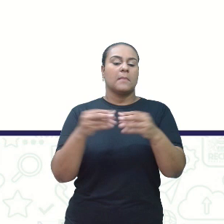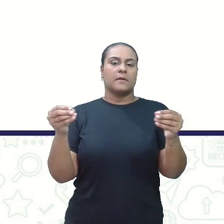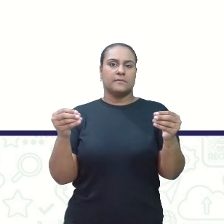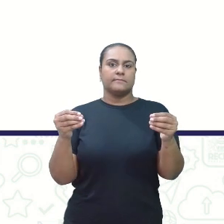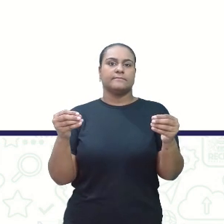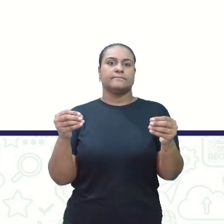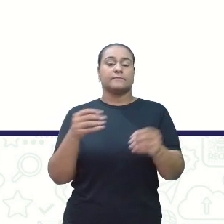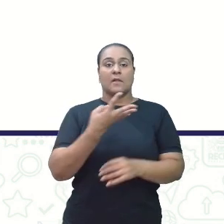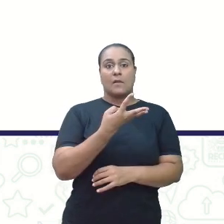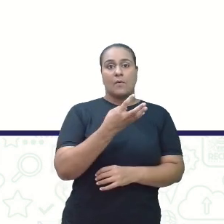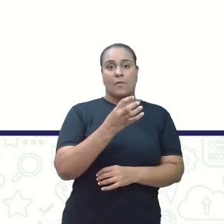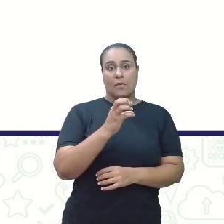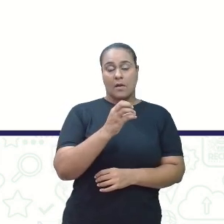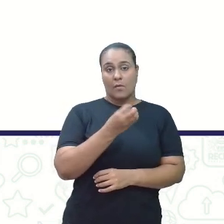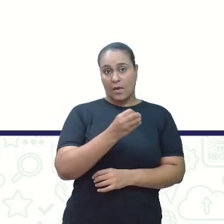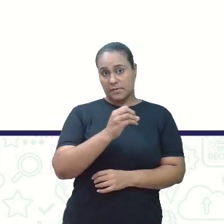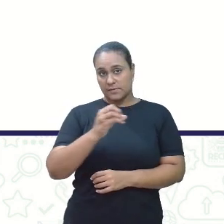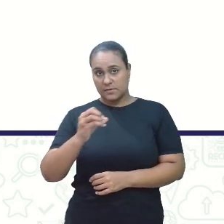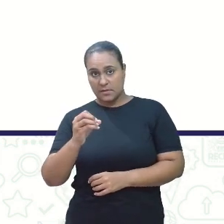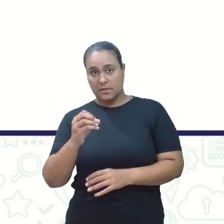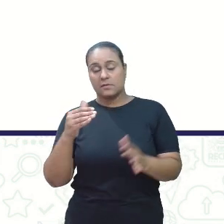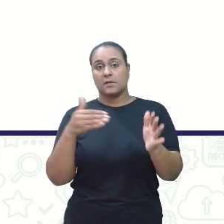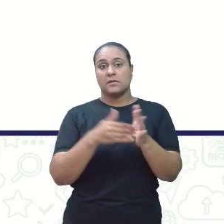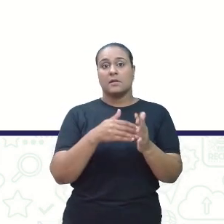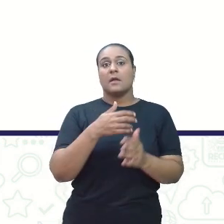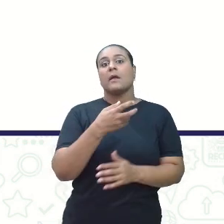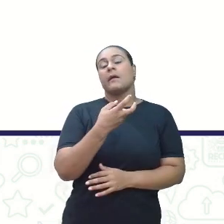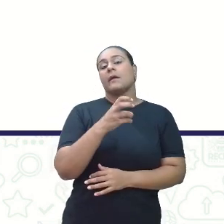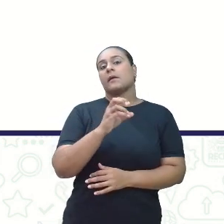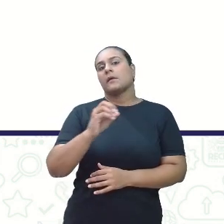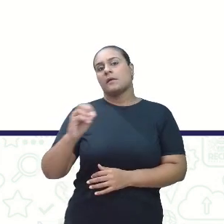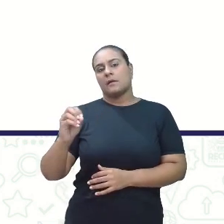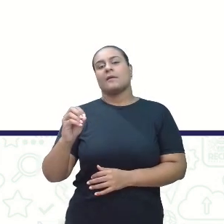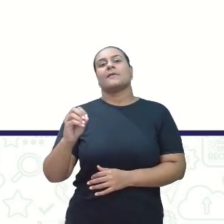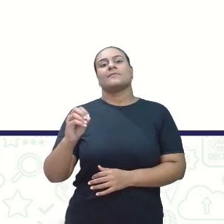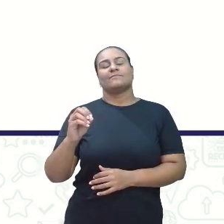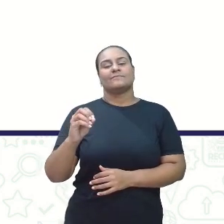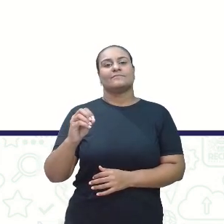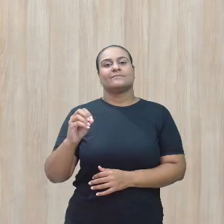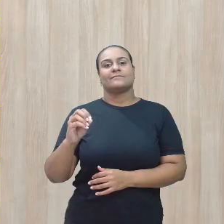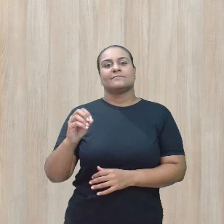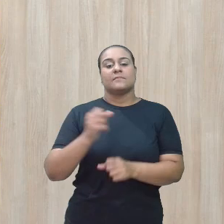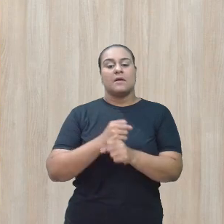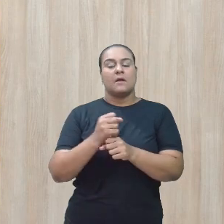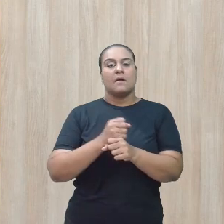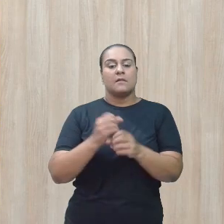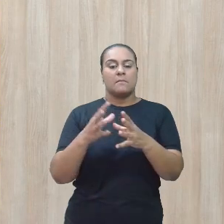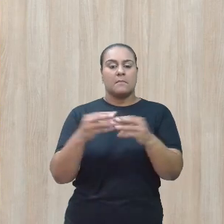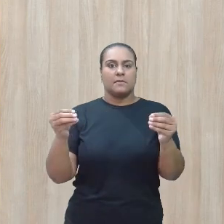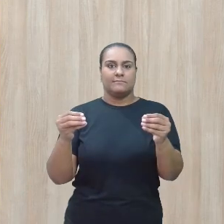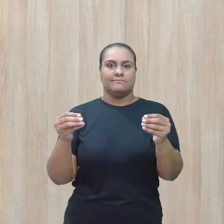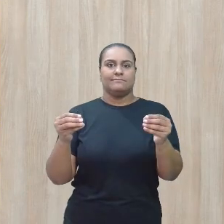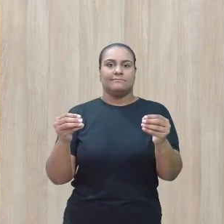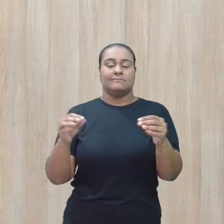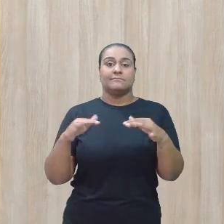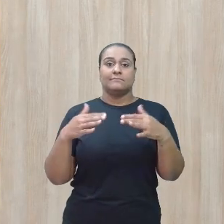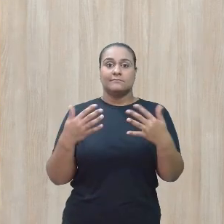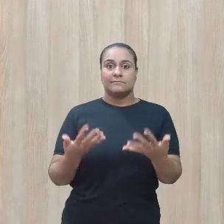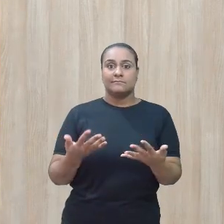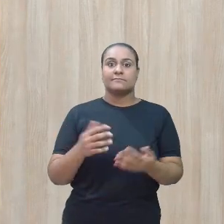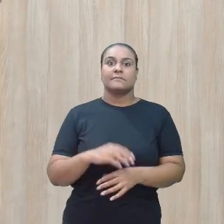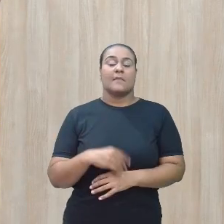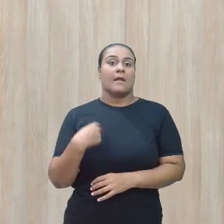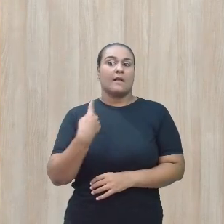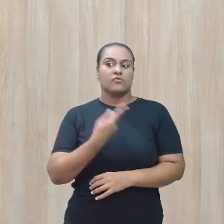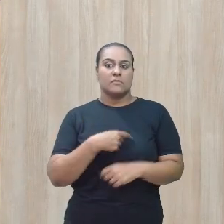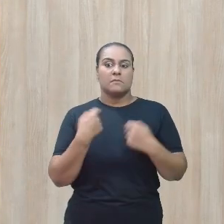entre o 400 e o 500, ó, sinalizando 450 anos para uma fralda se decompor. Então, aí cabe aquele